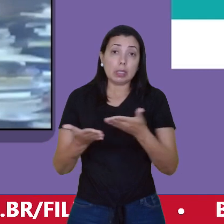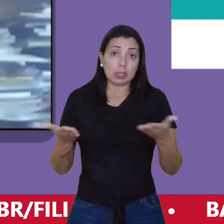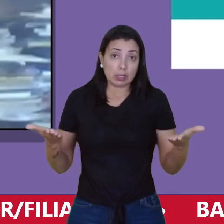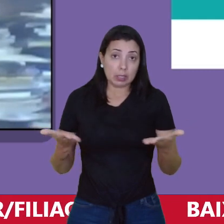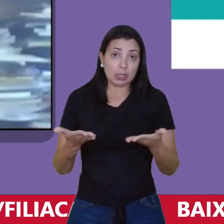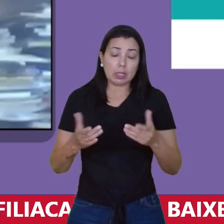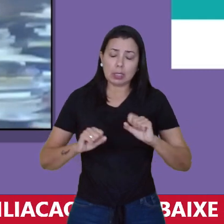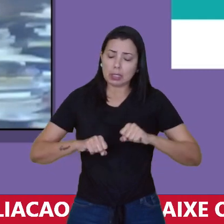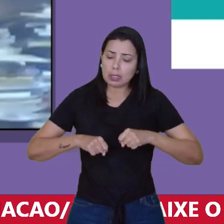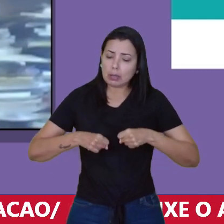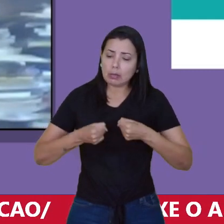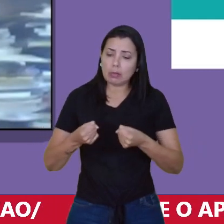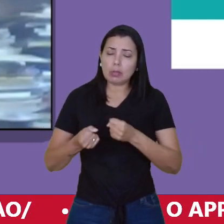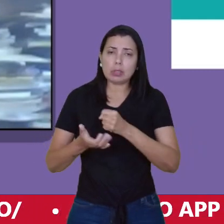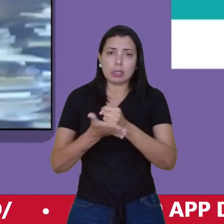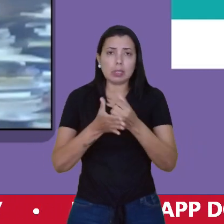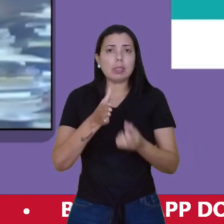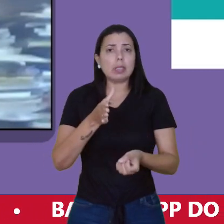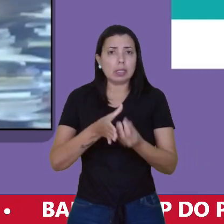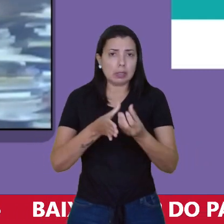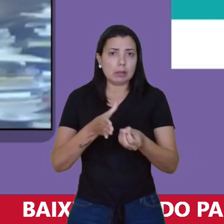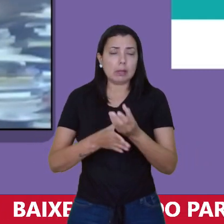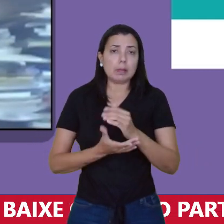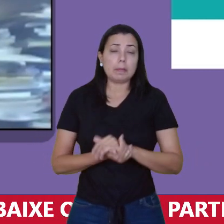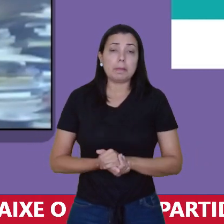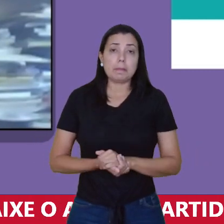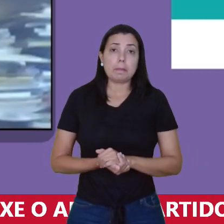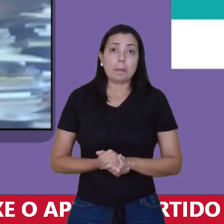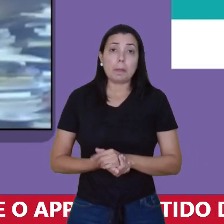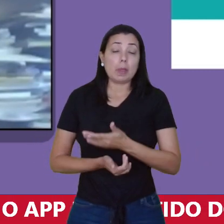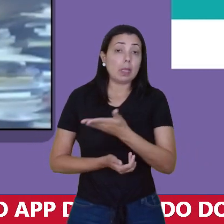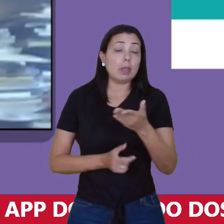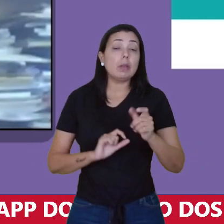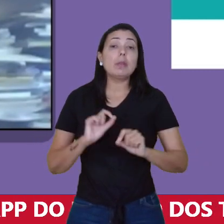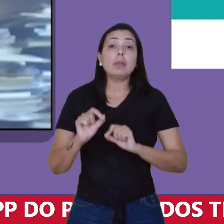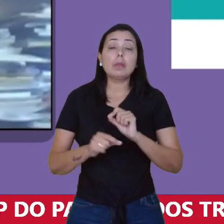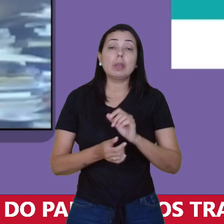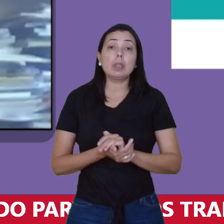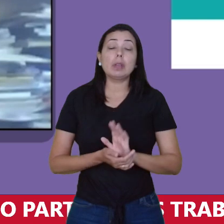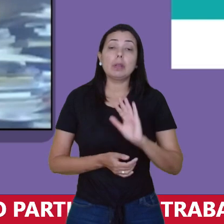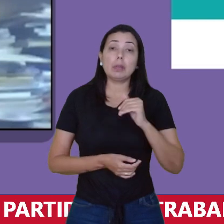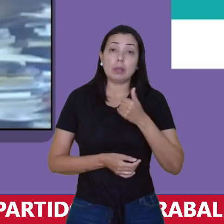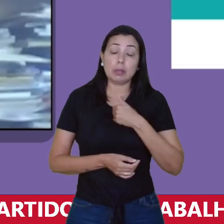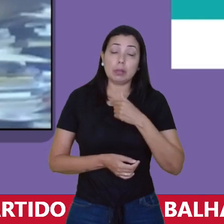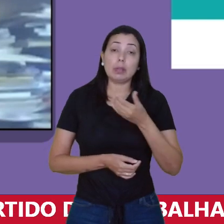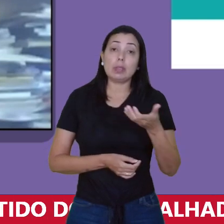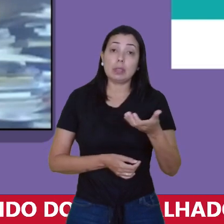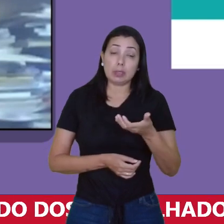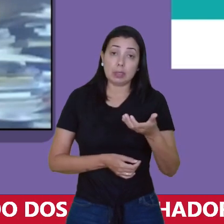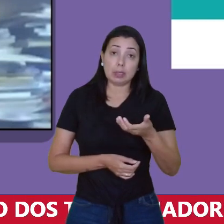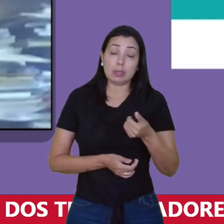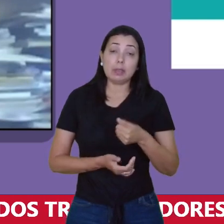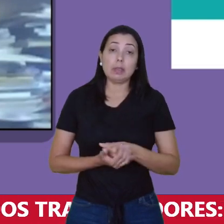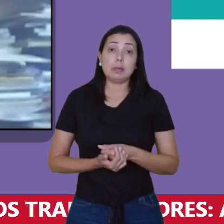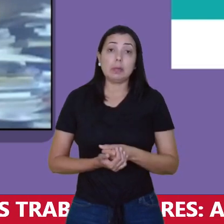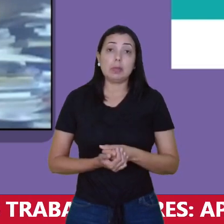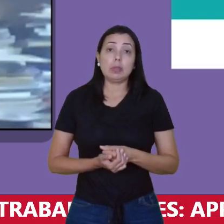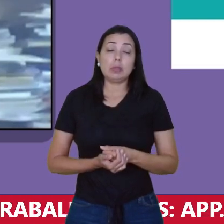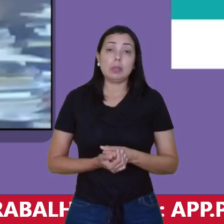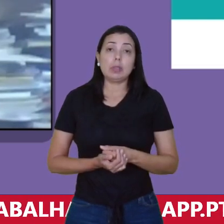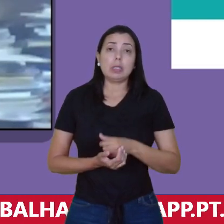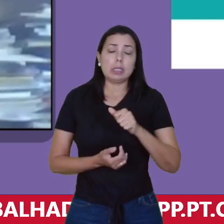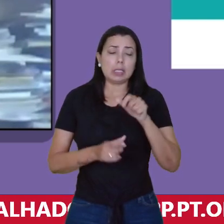da força que daí pode gerar. Aí, o que a gente quer, de uma forma